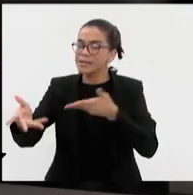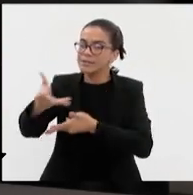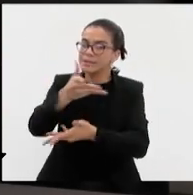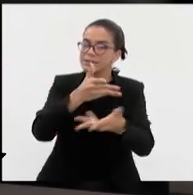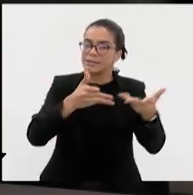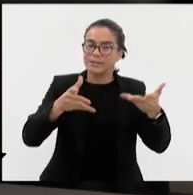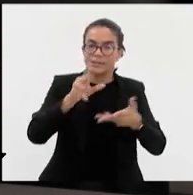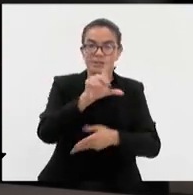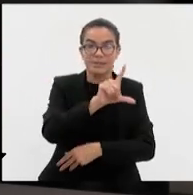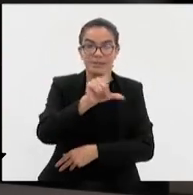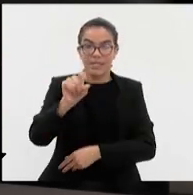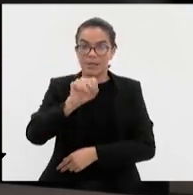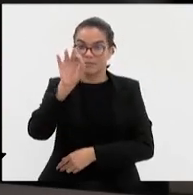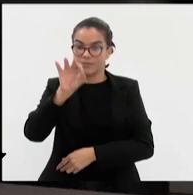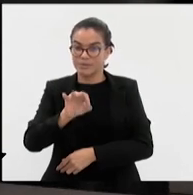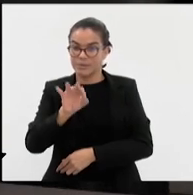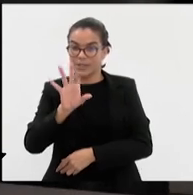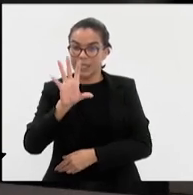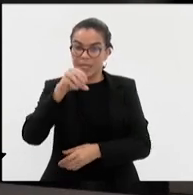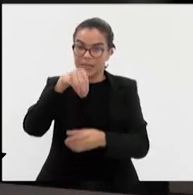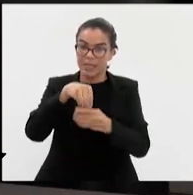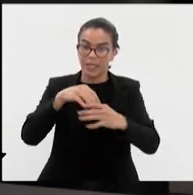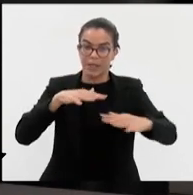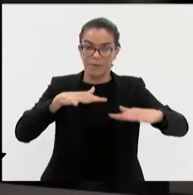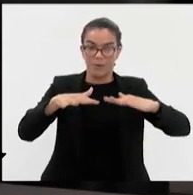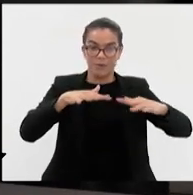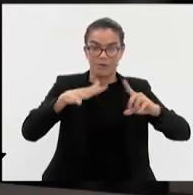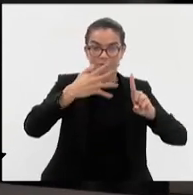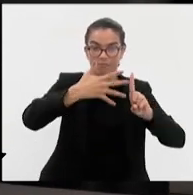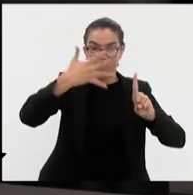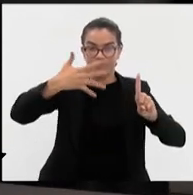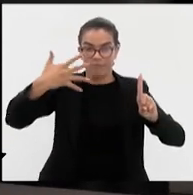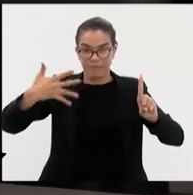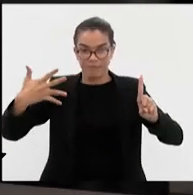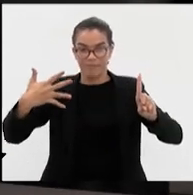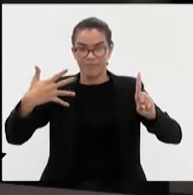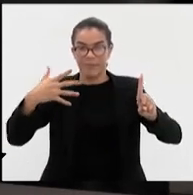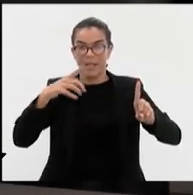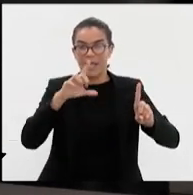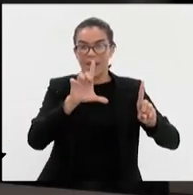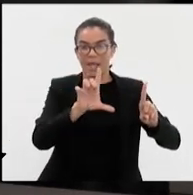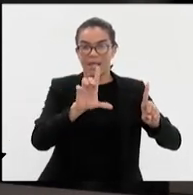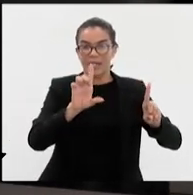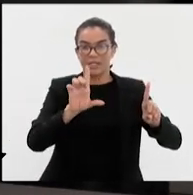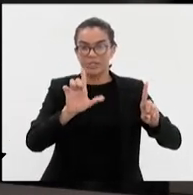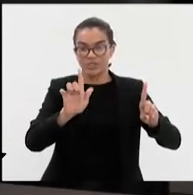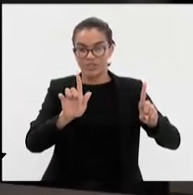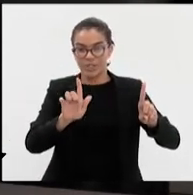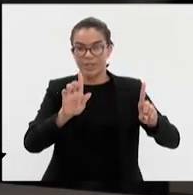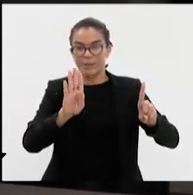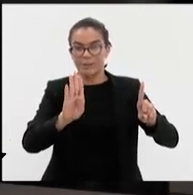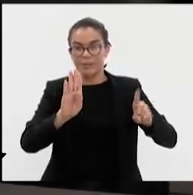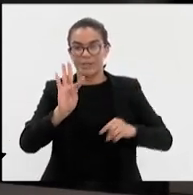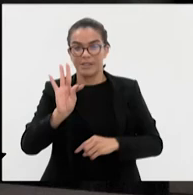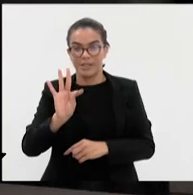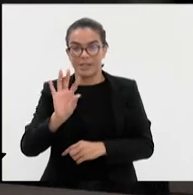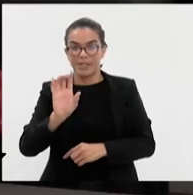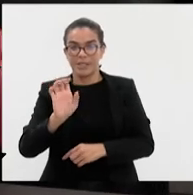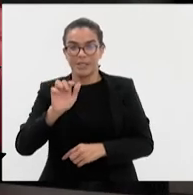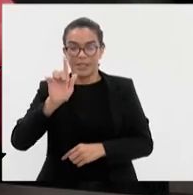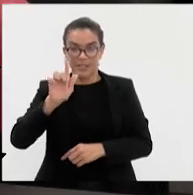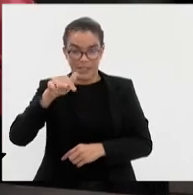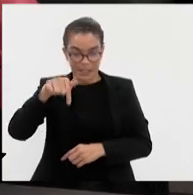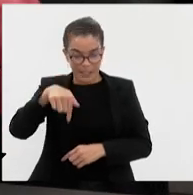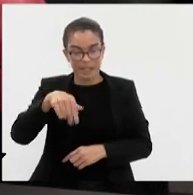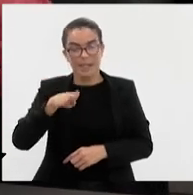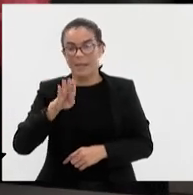100% pacificado, nem dentro do movimento LGBTQIPA+, essa questão